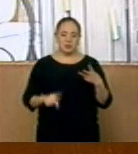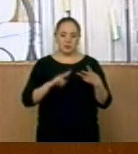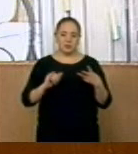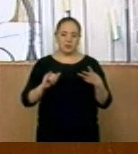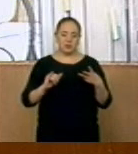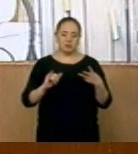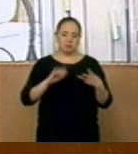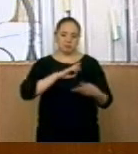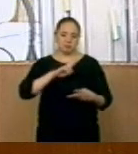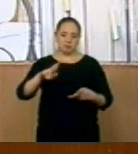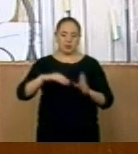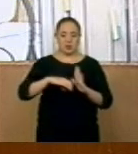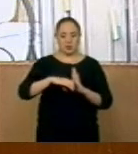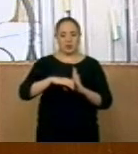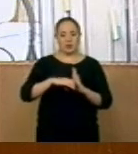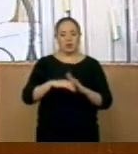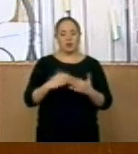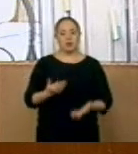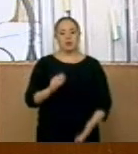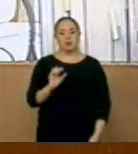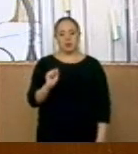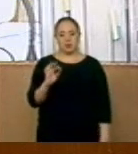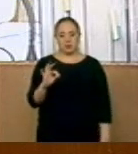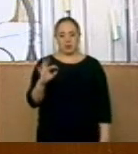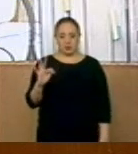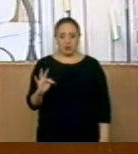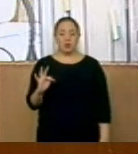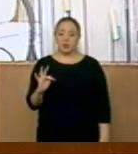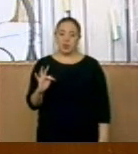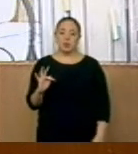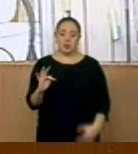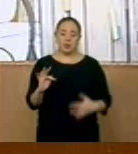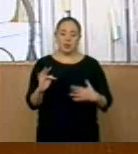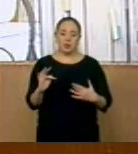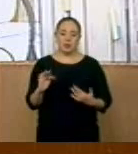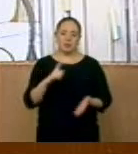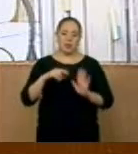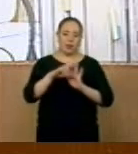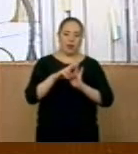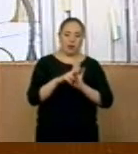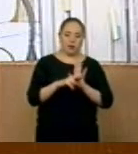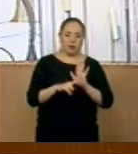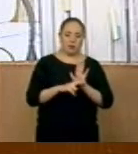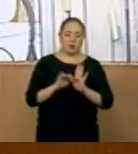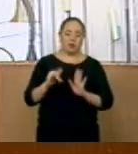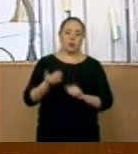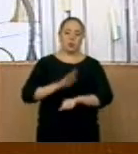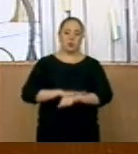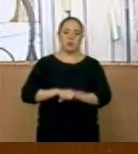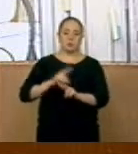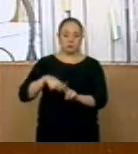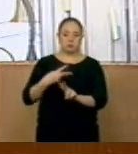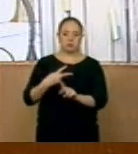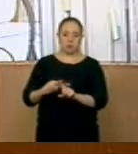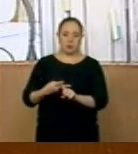nesta condição, o Supremo, no exercício das normas regimentais, dobra o tempo, portanto,